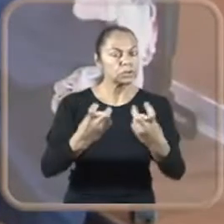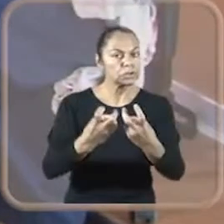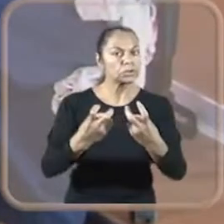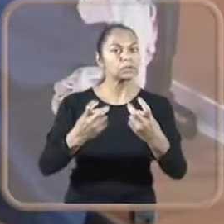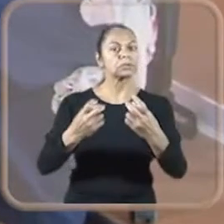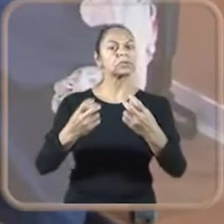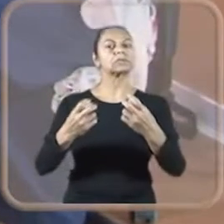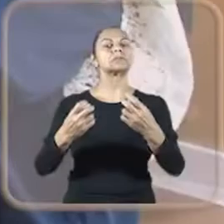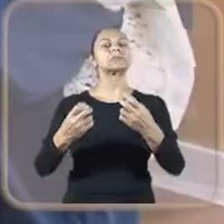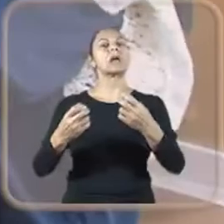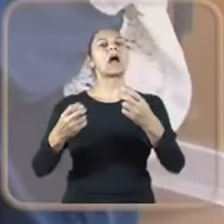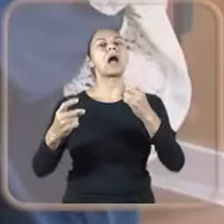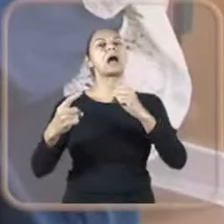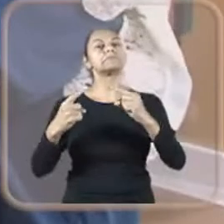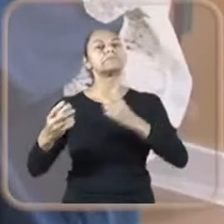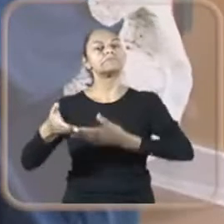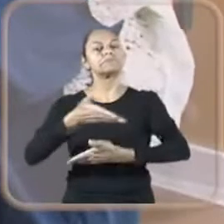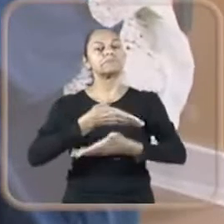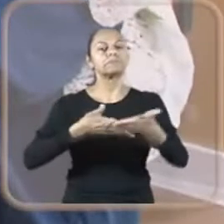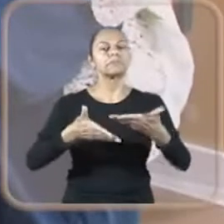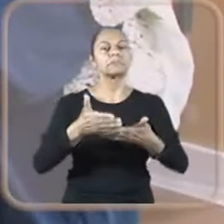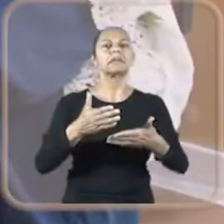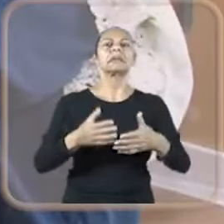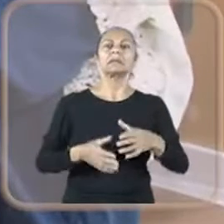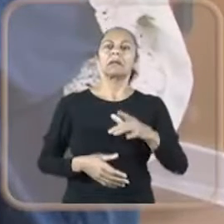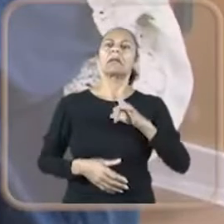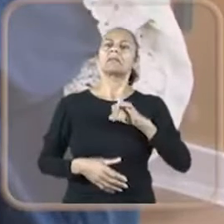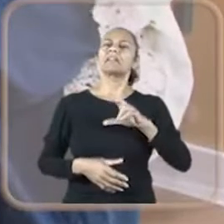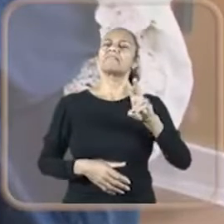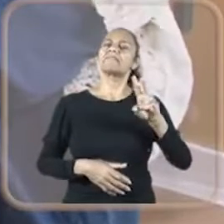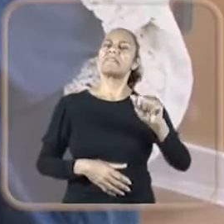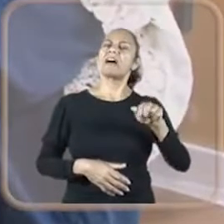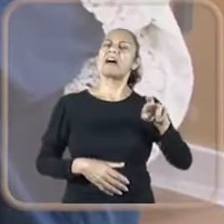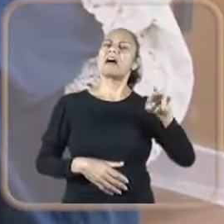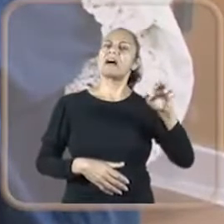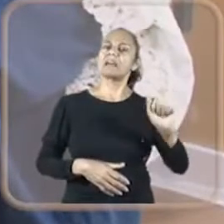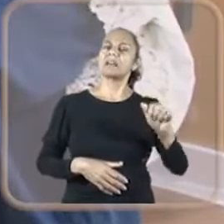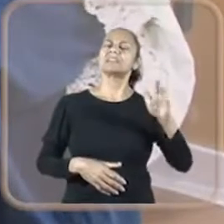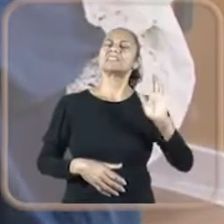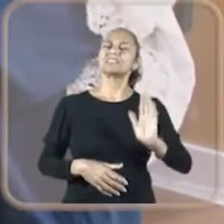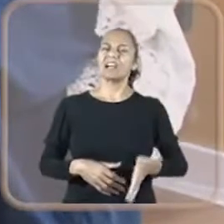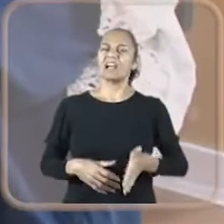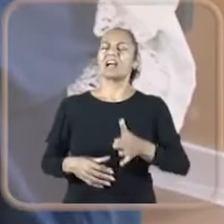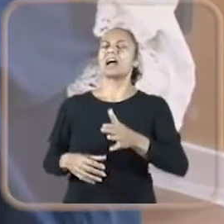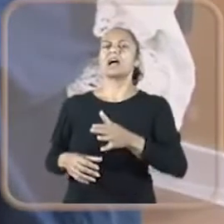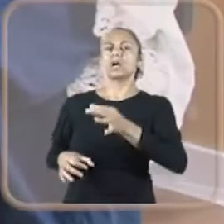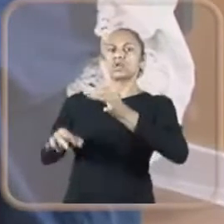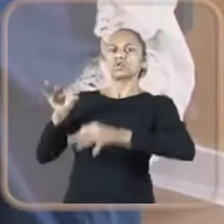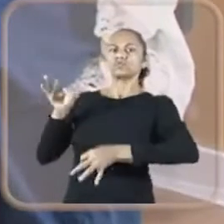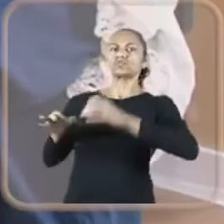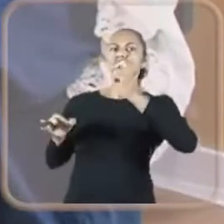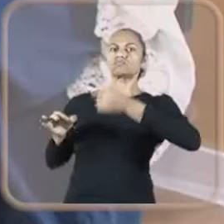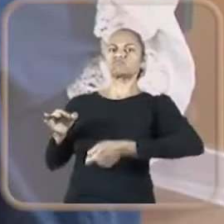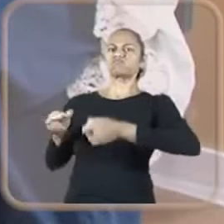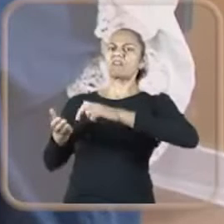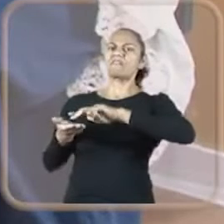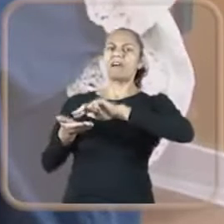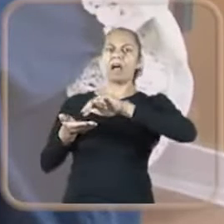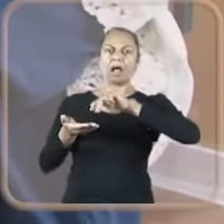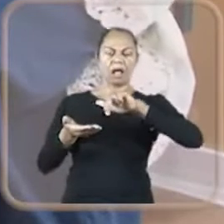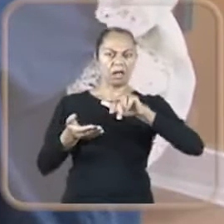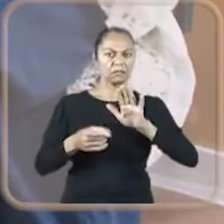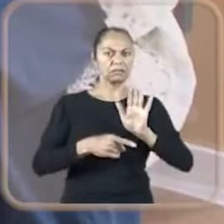círculos conflitivos. Várias varas já têm não só servidores, mas juízes que são facilitadores de justiça restaurativa.